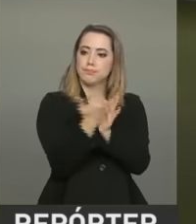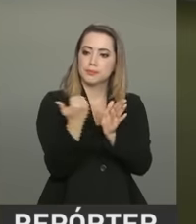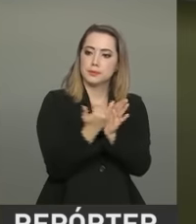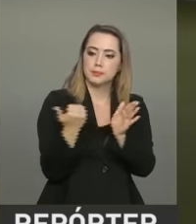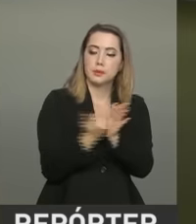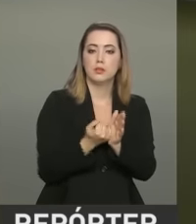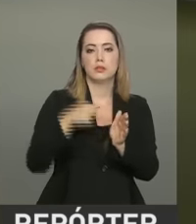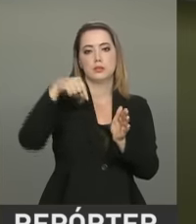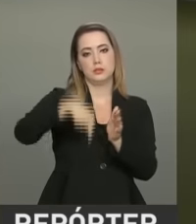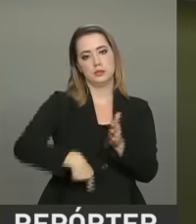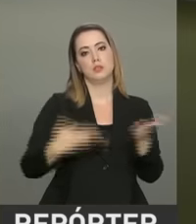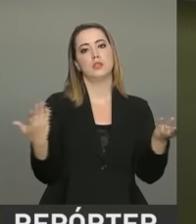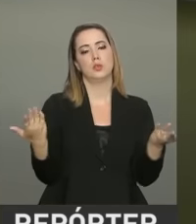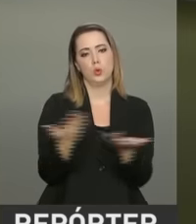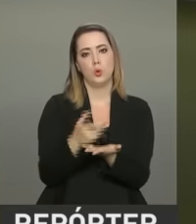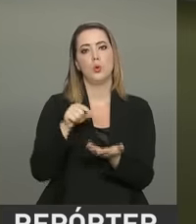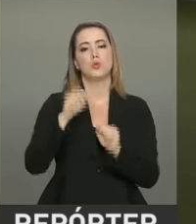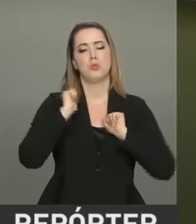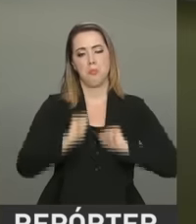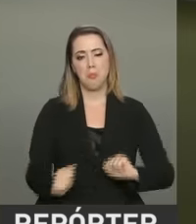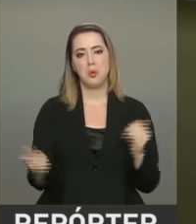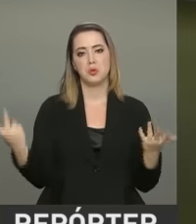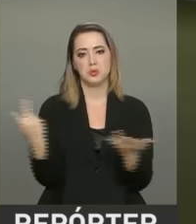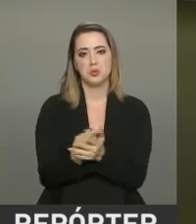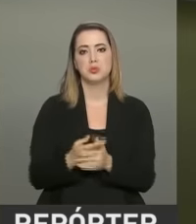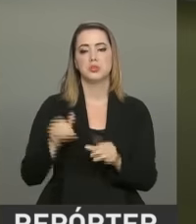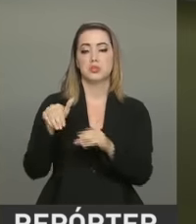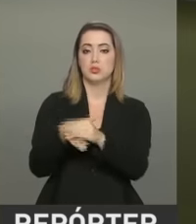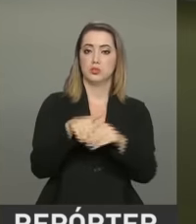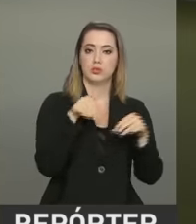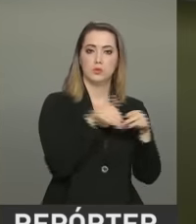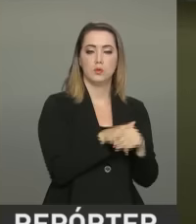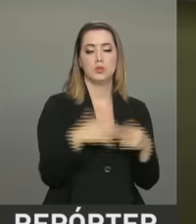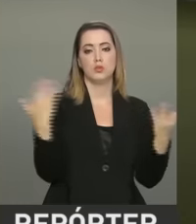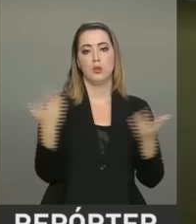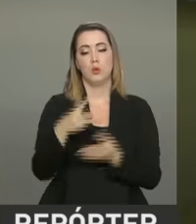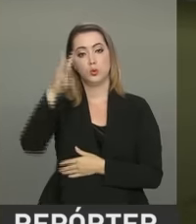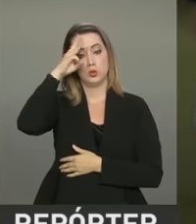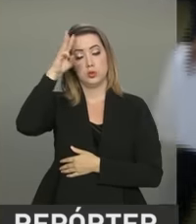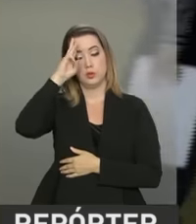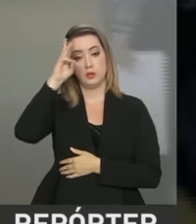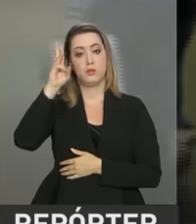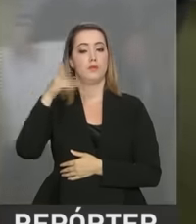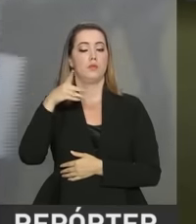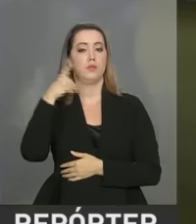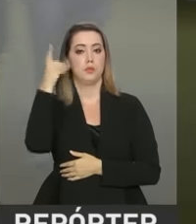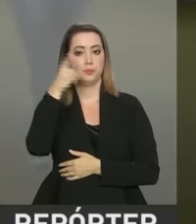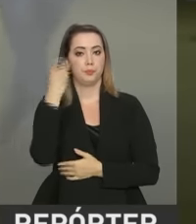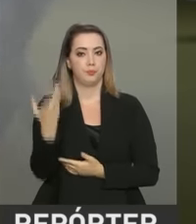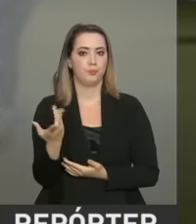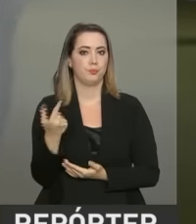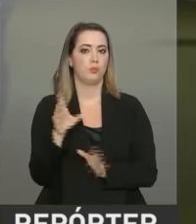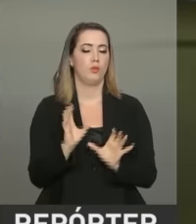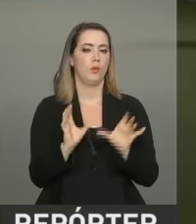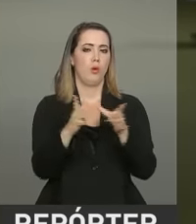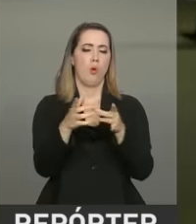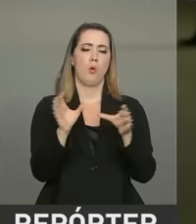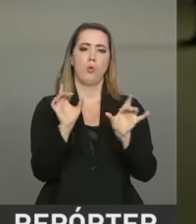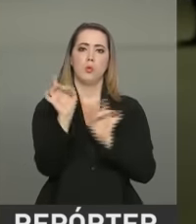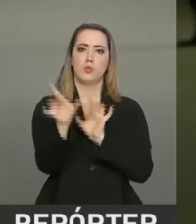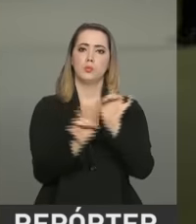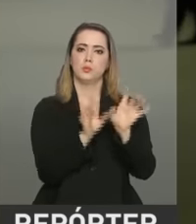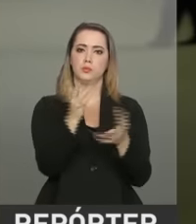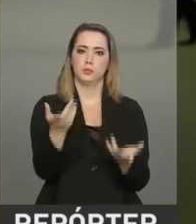ser analisada e votada pelos deputados nesta terça-feira. Na comissão especial mista que analisou a